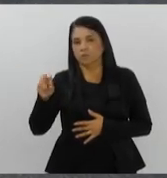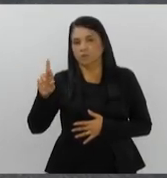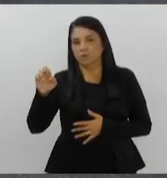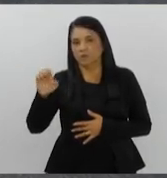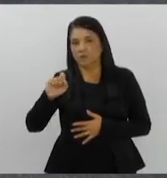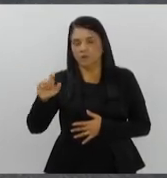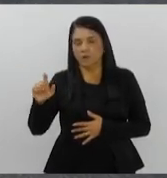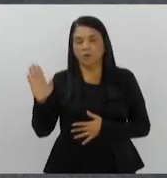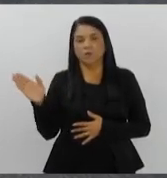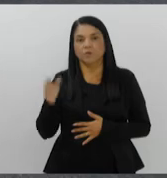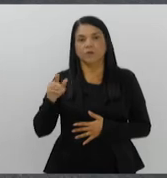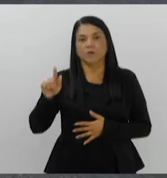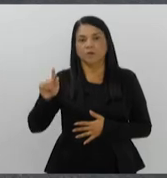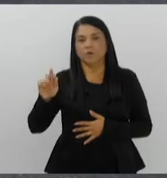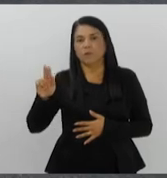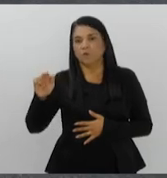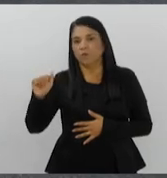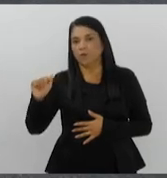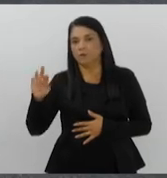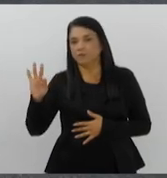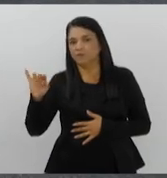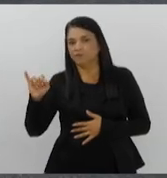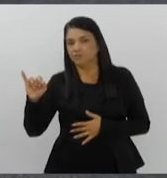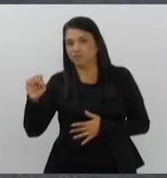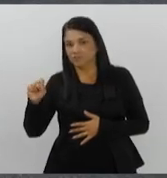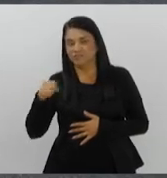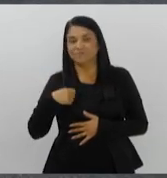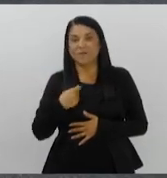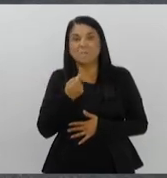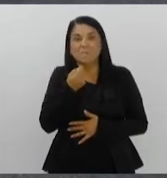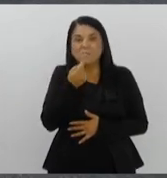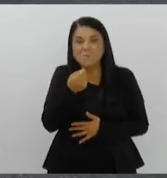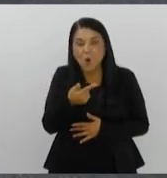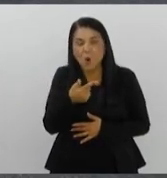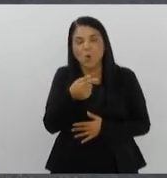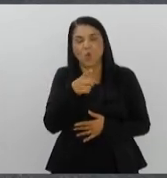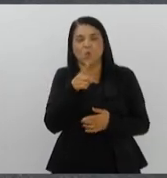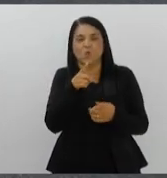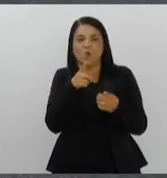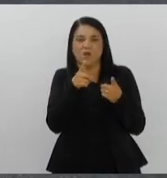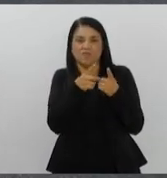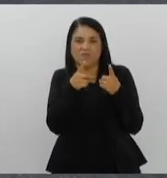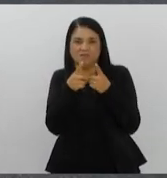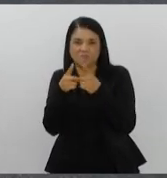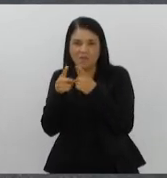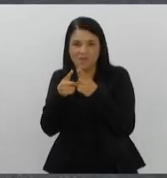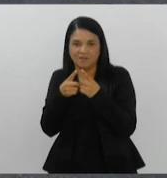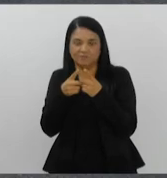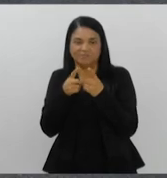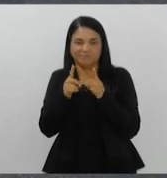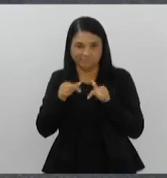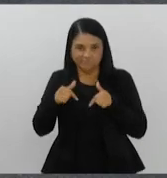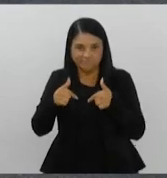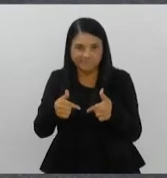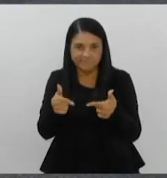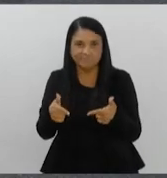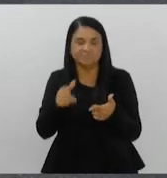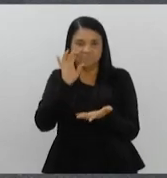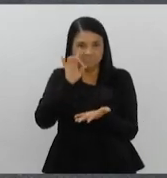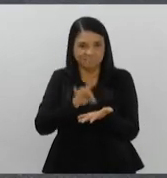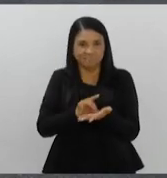né, insuficiente, digamos, para o atendimento necessário ali para essa realidade.